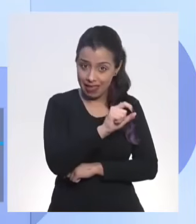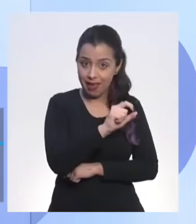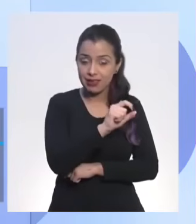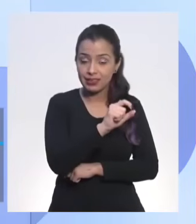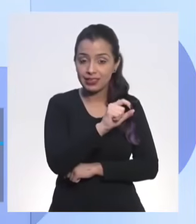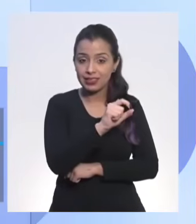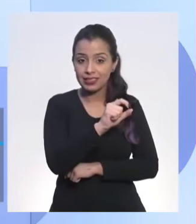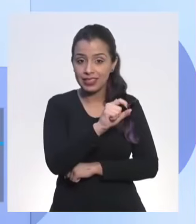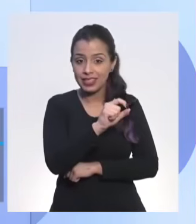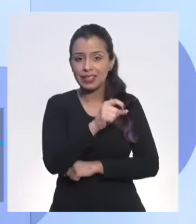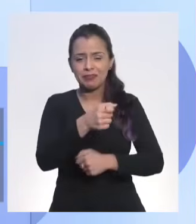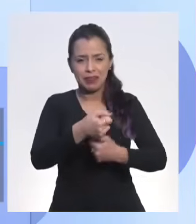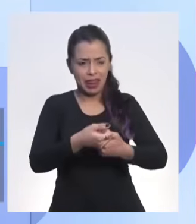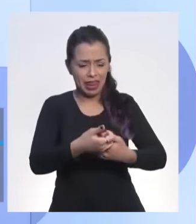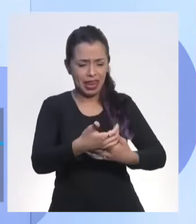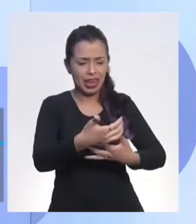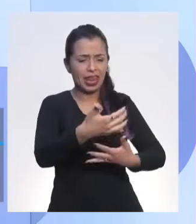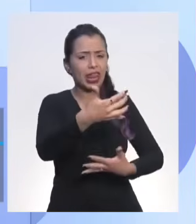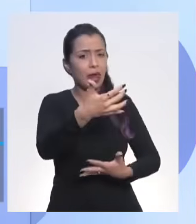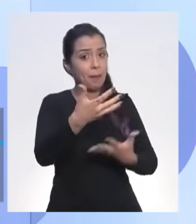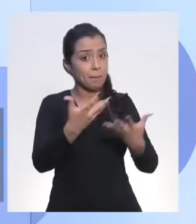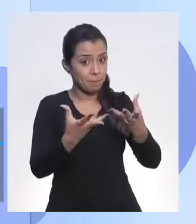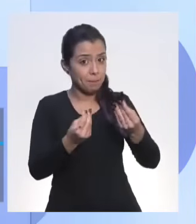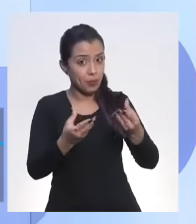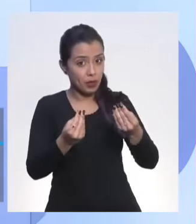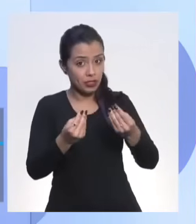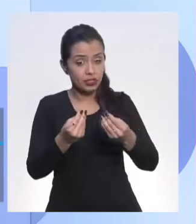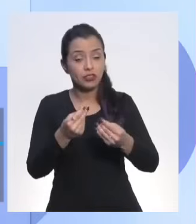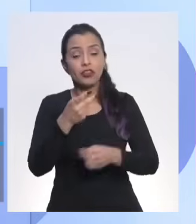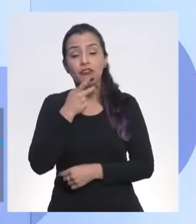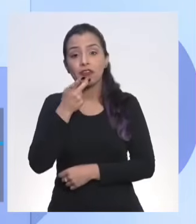810. Tem uma galera grande nos